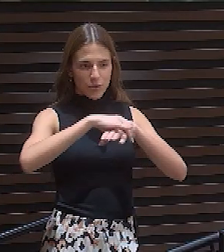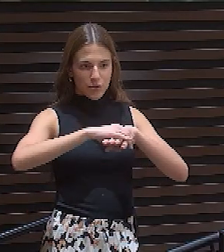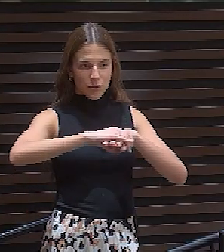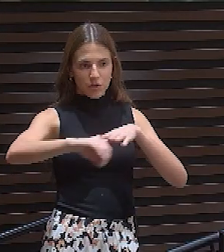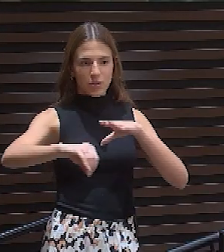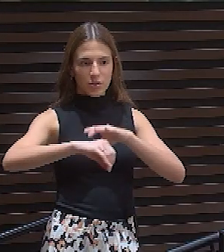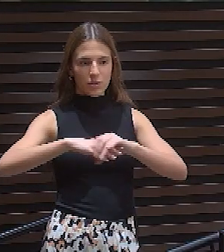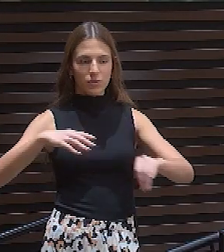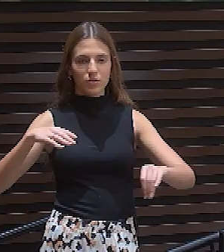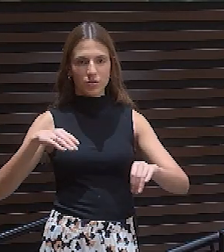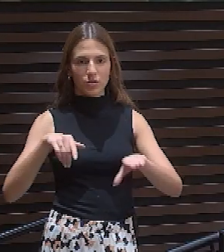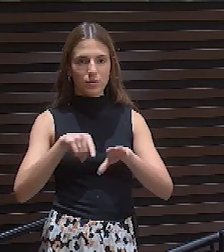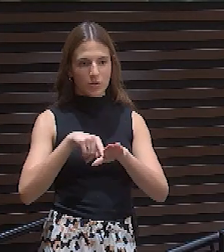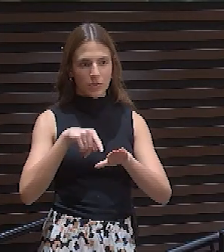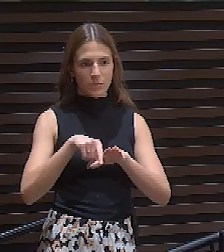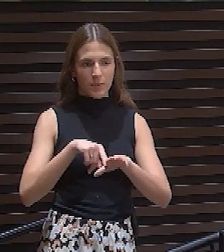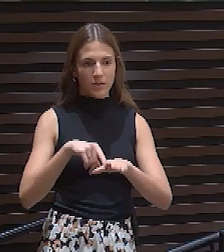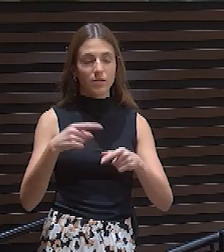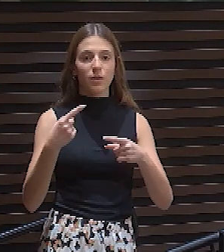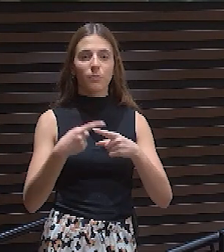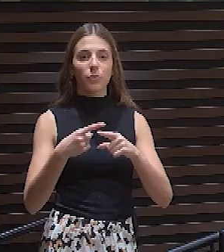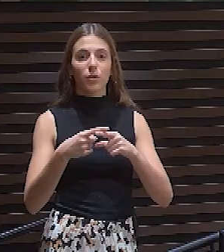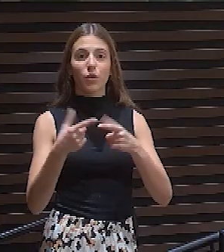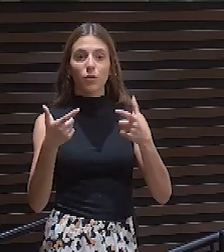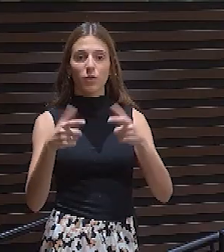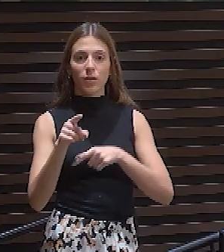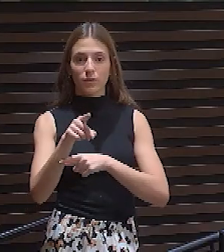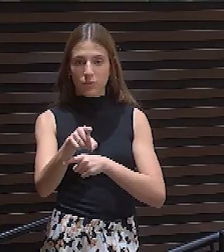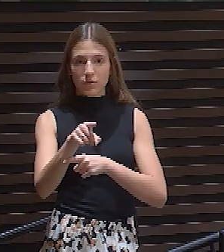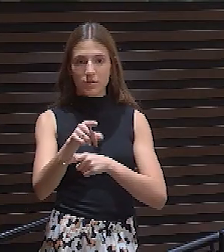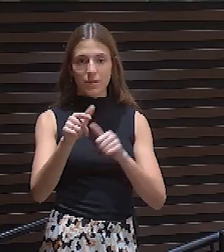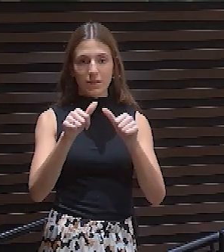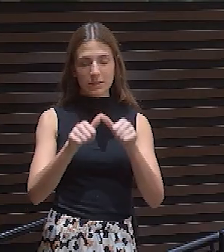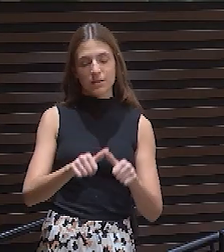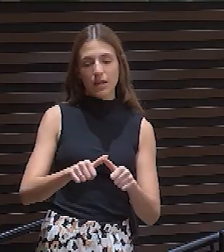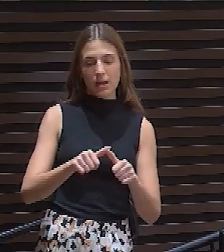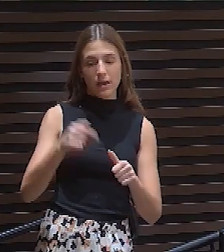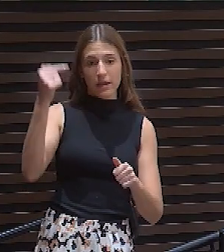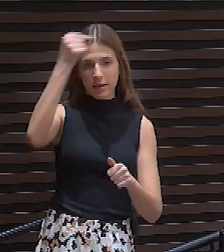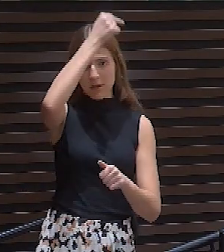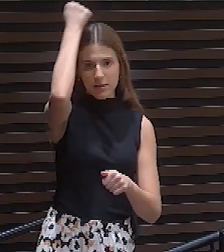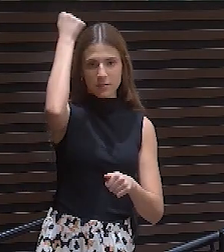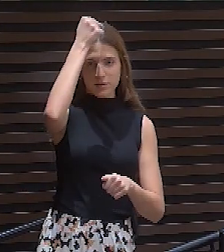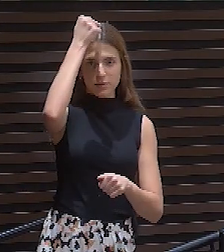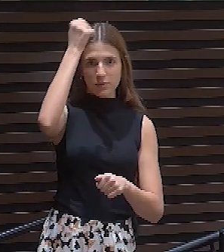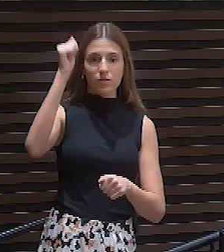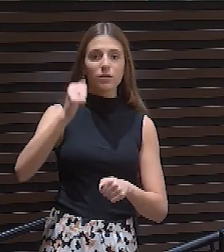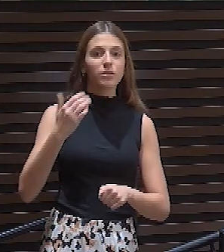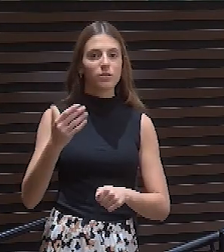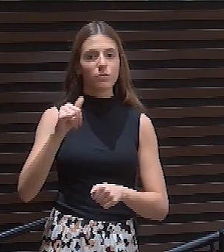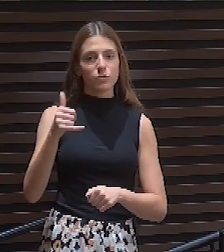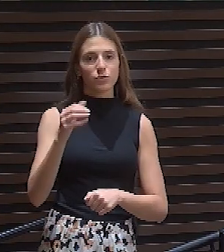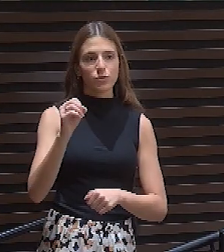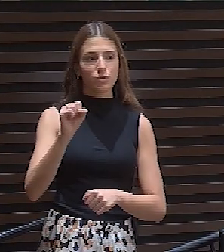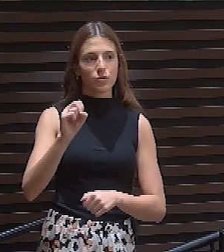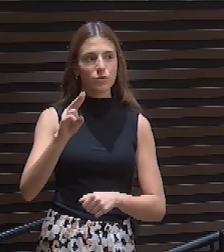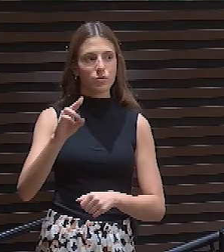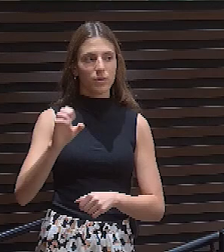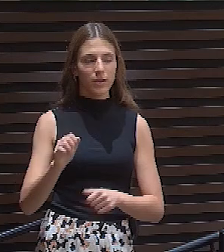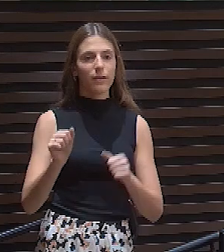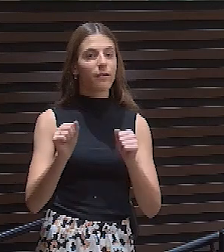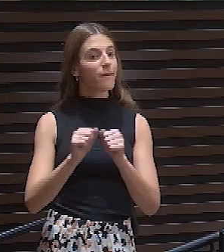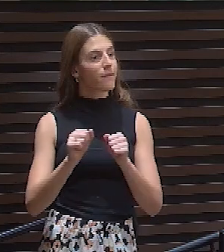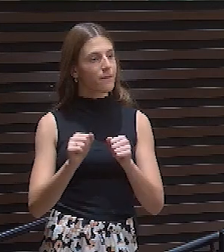seus pés, porque o lugar em que estás é santo. E Josué